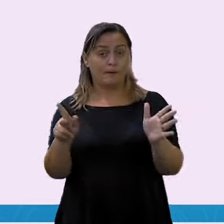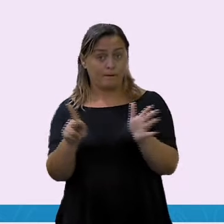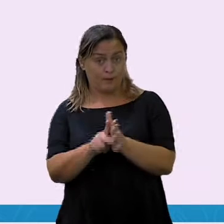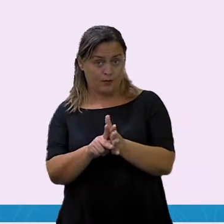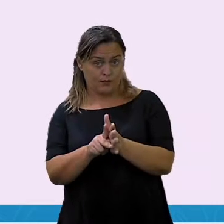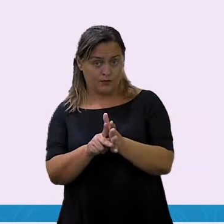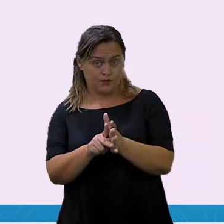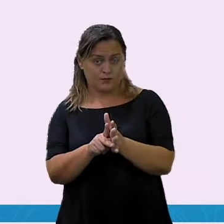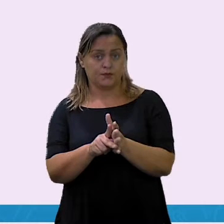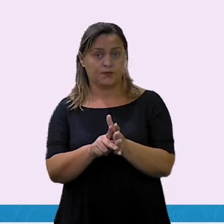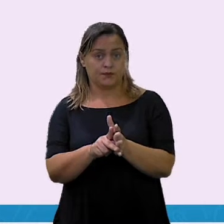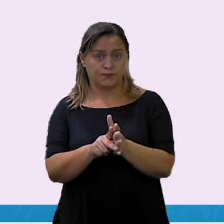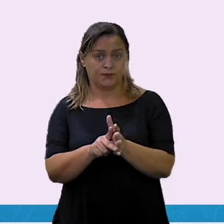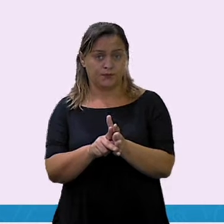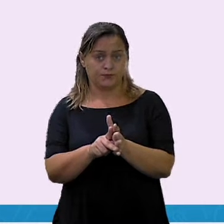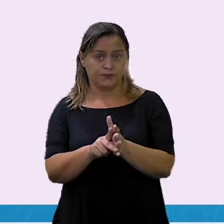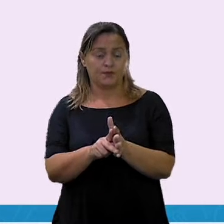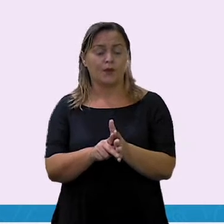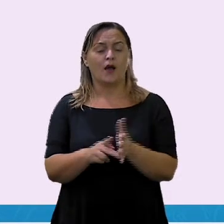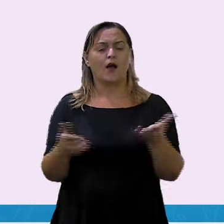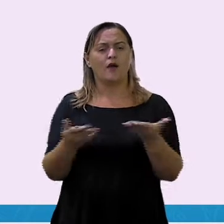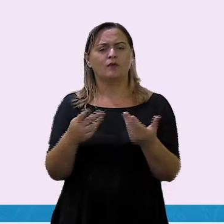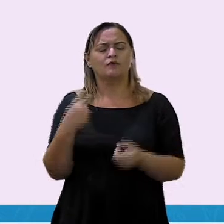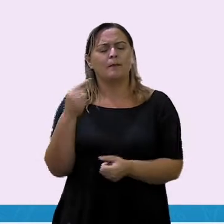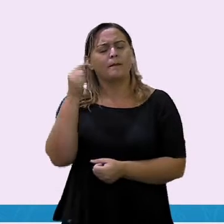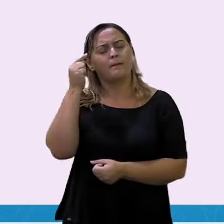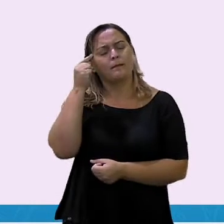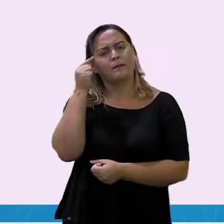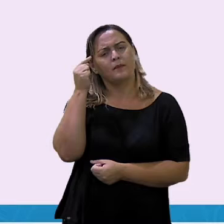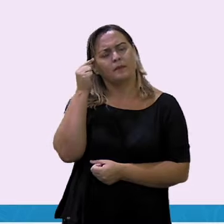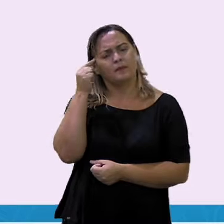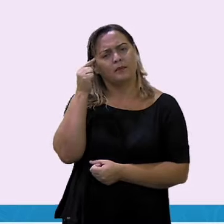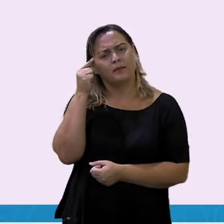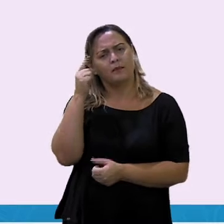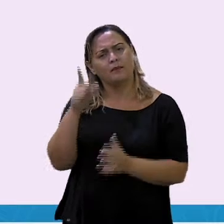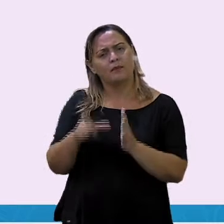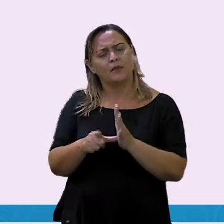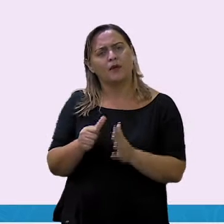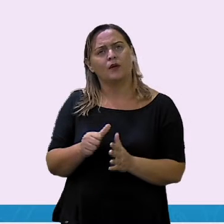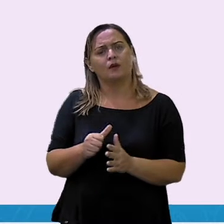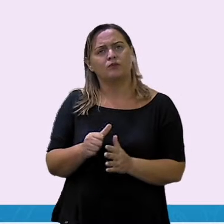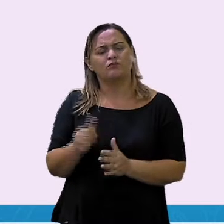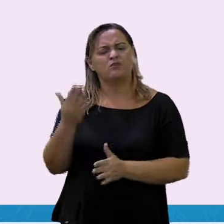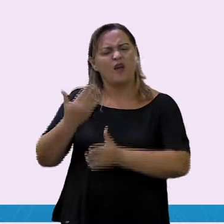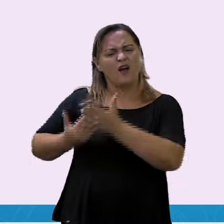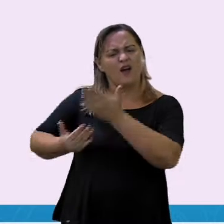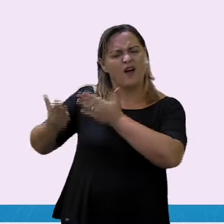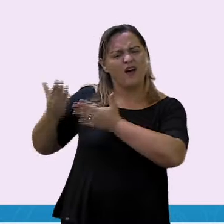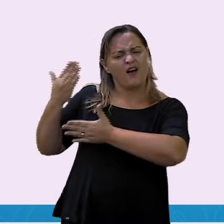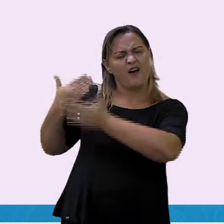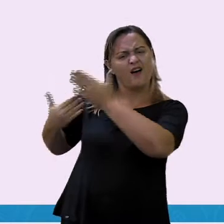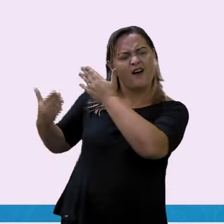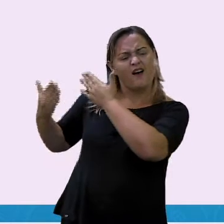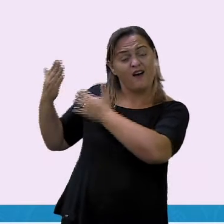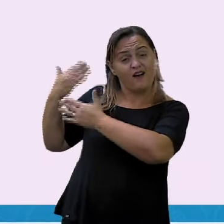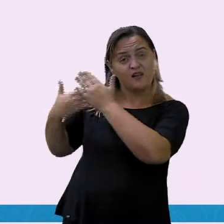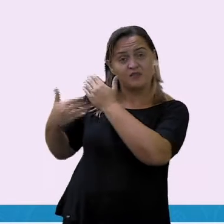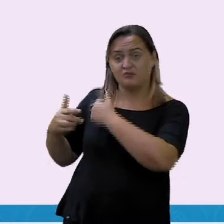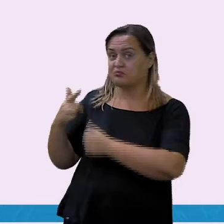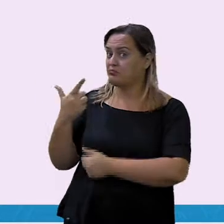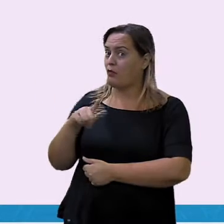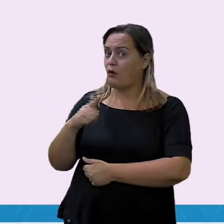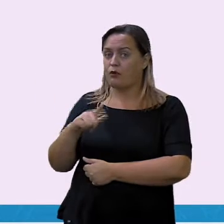Oscar Niemeyer e vamos pensar nos nossos antepassados. Não tínhamos arquitetos, mas